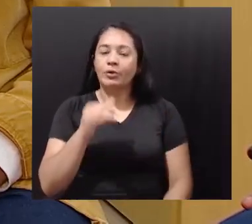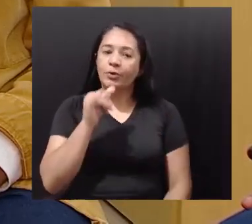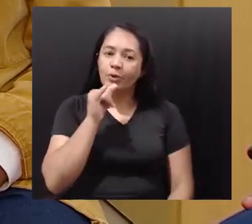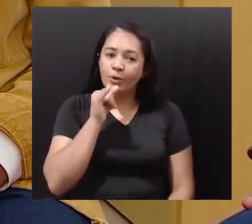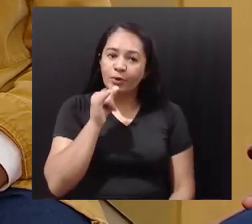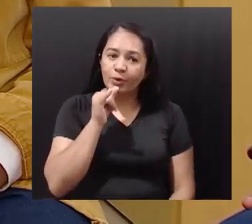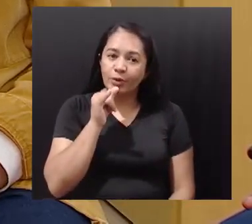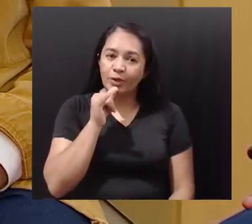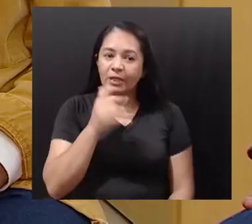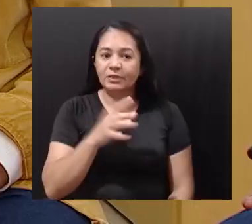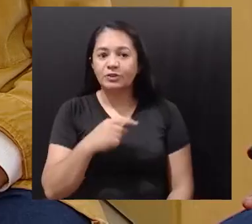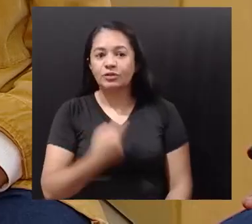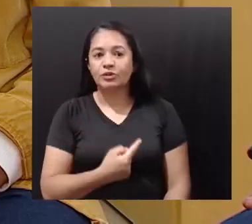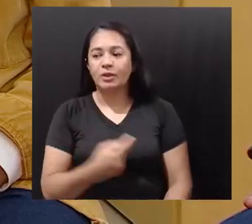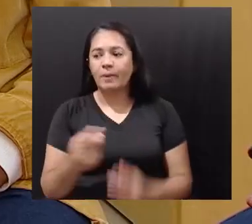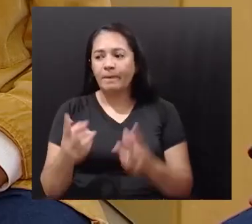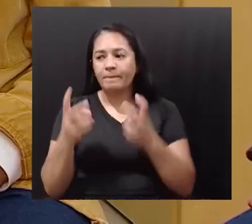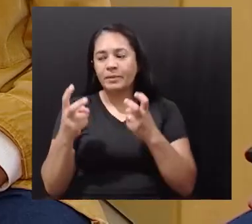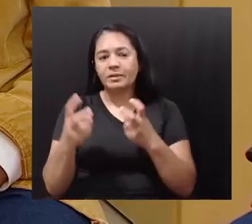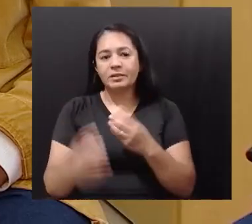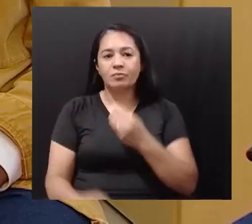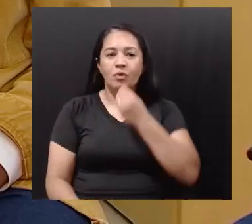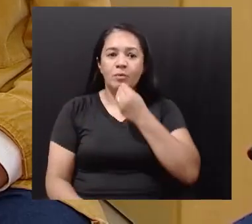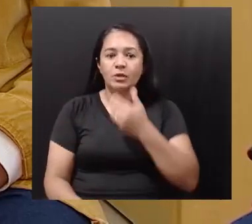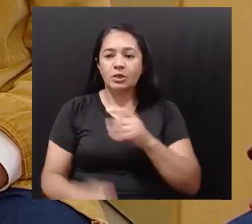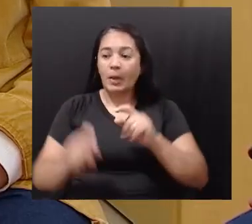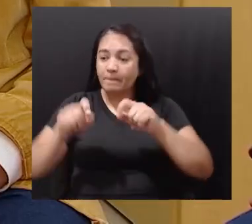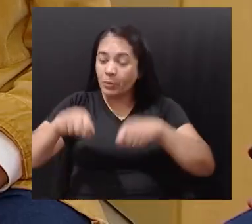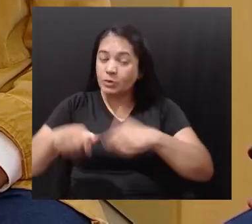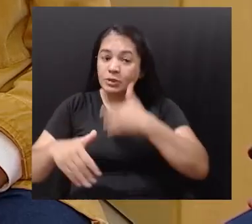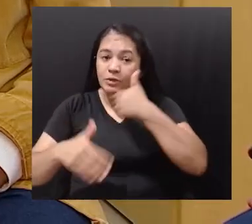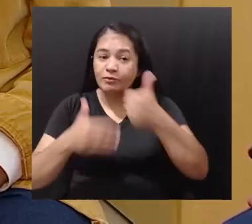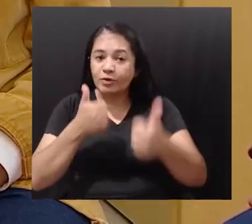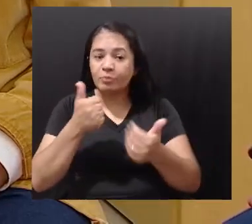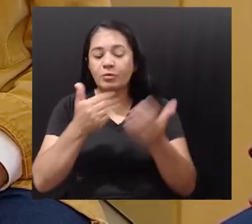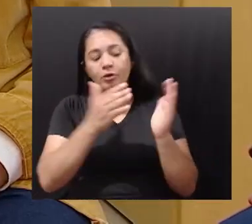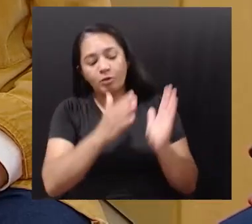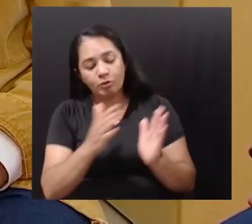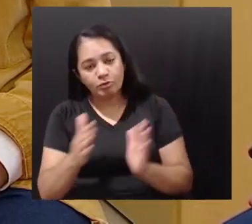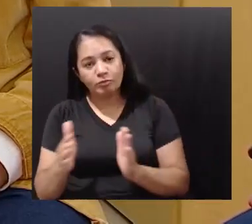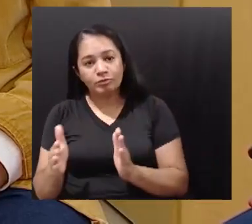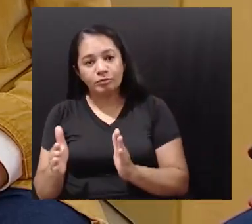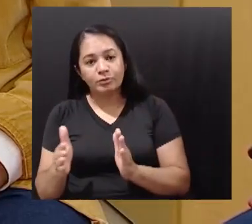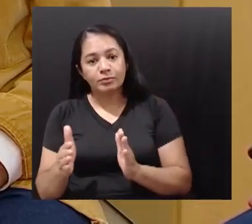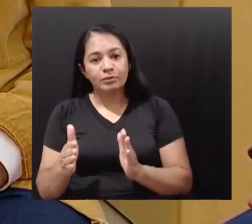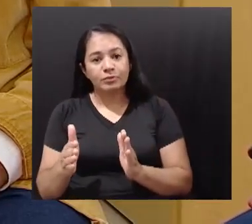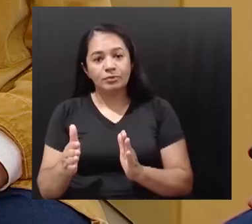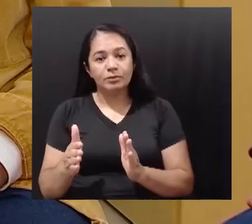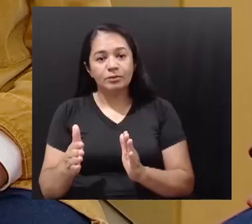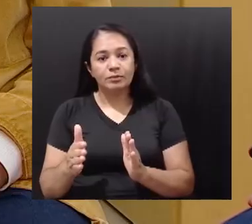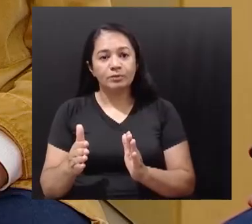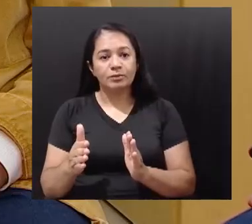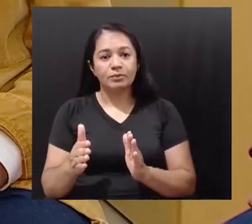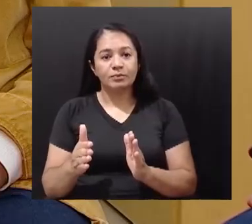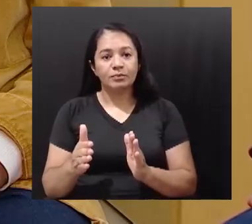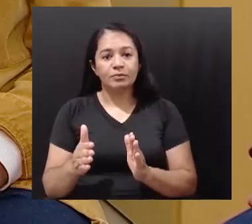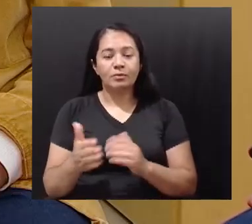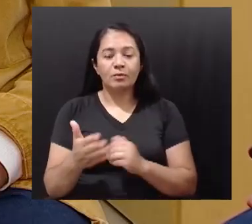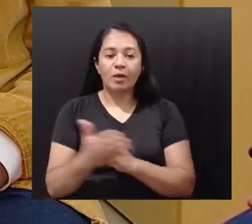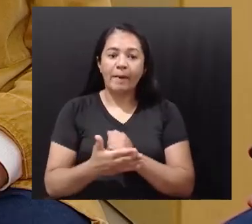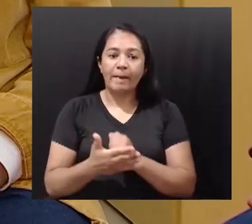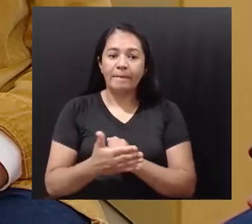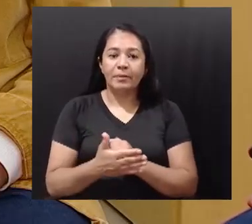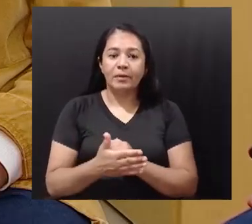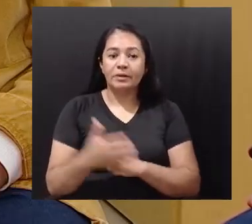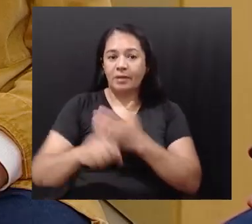gente identifica uma oportunidade de melhoria de um processo, e, né, com base nas melhores práticas de